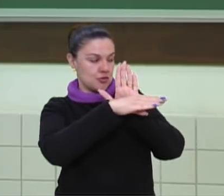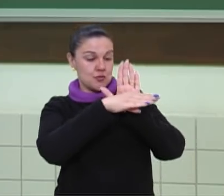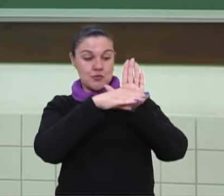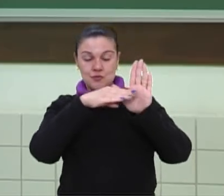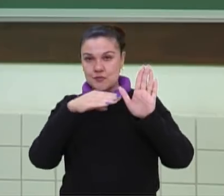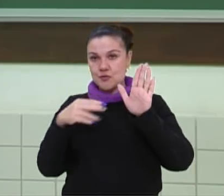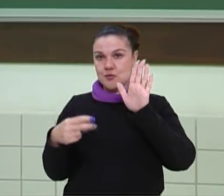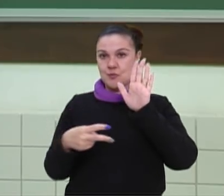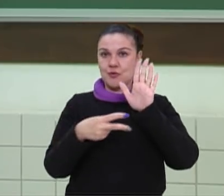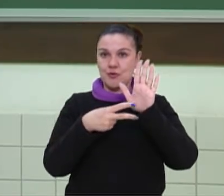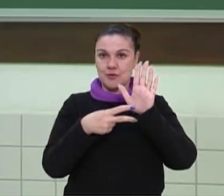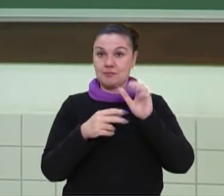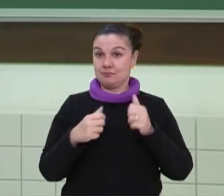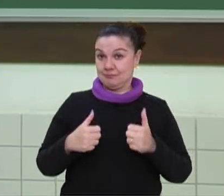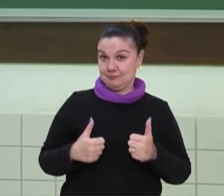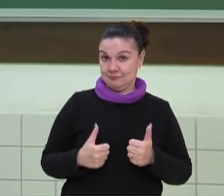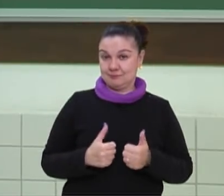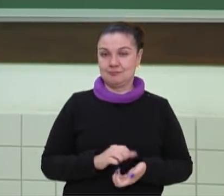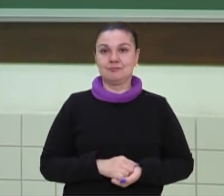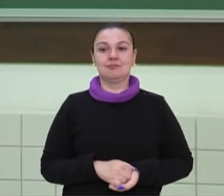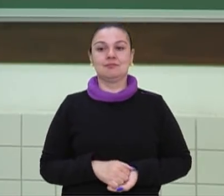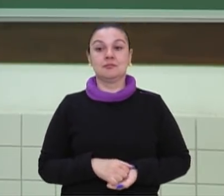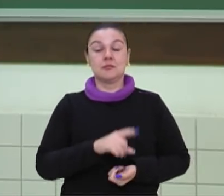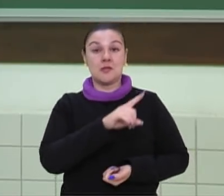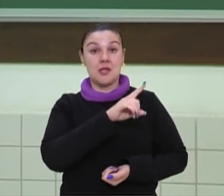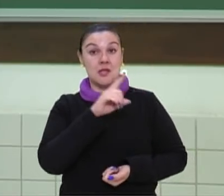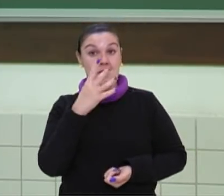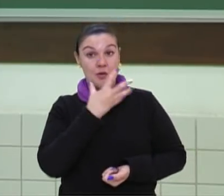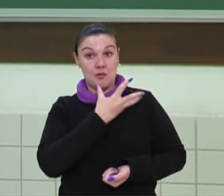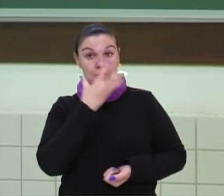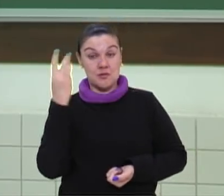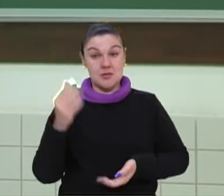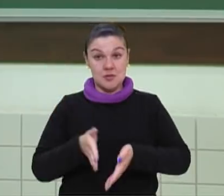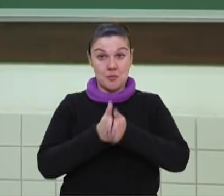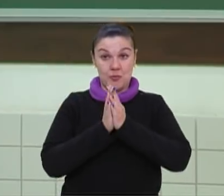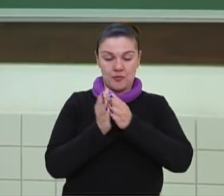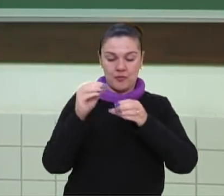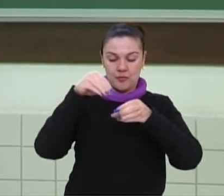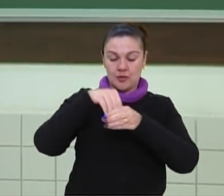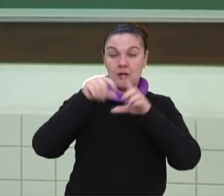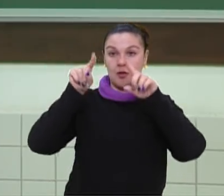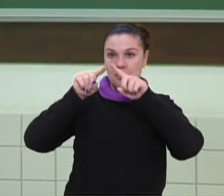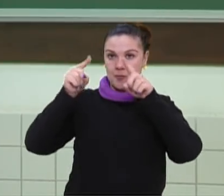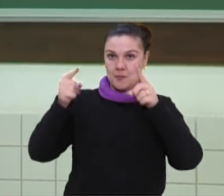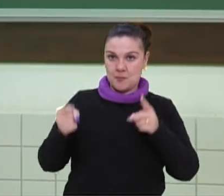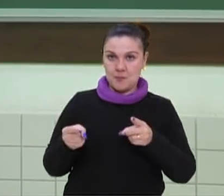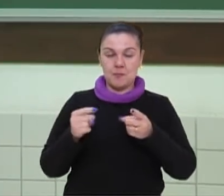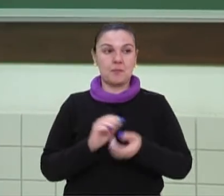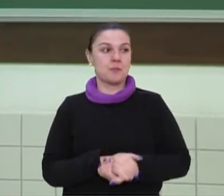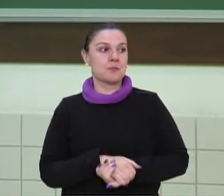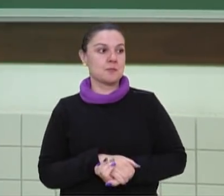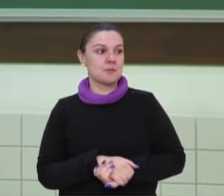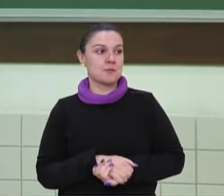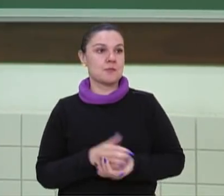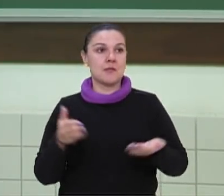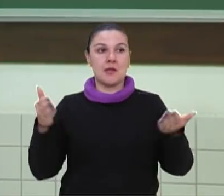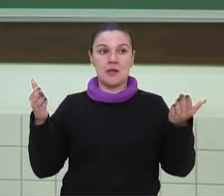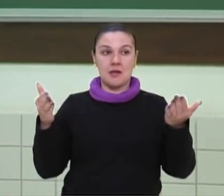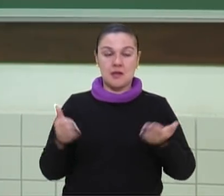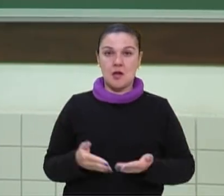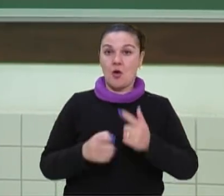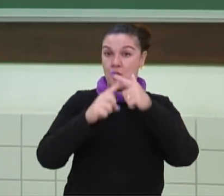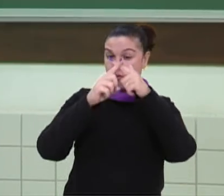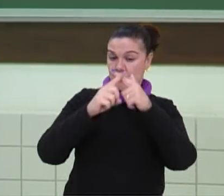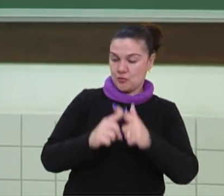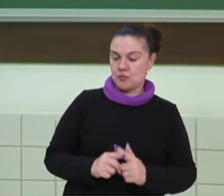tudo isso divididos por 2, tá bom? Não esqueça também de resolver o que está dentro do parênteses primeiro, hein? E na hora de multiplicar,